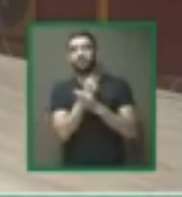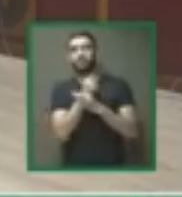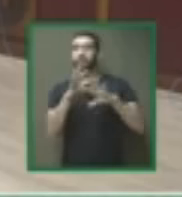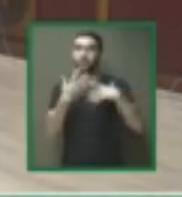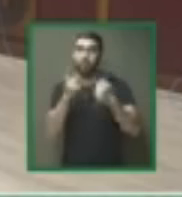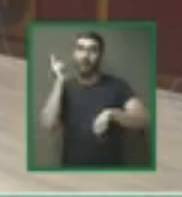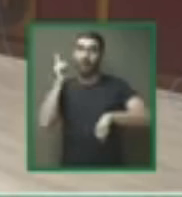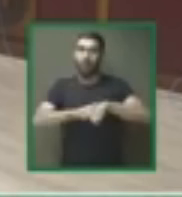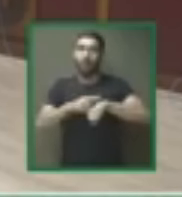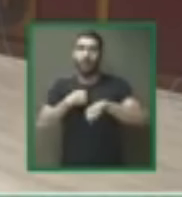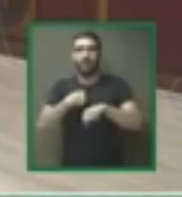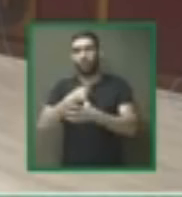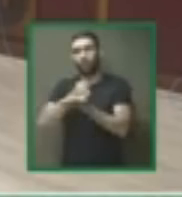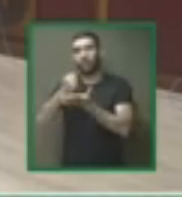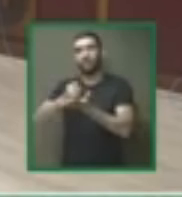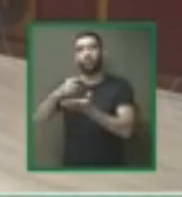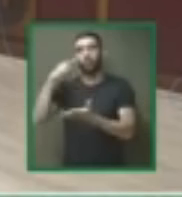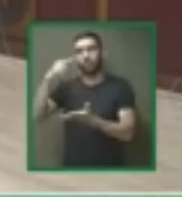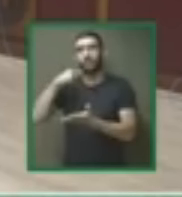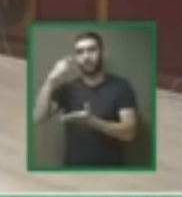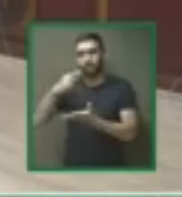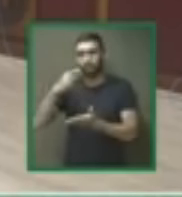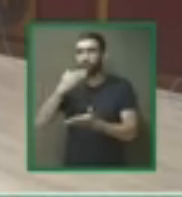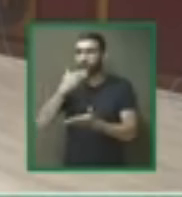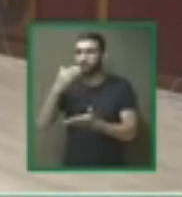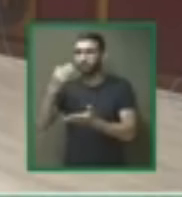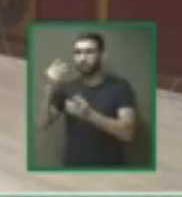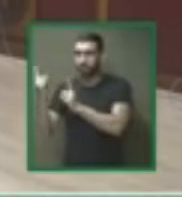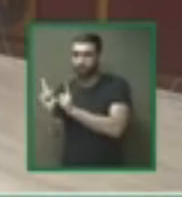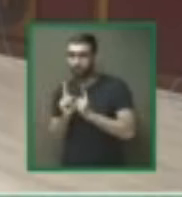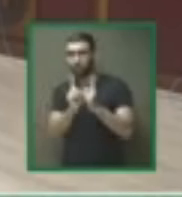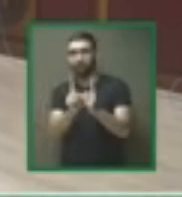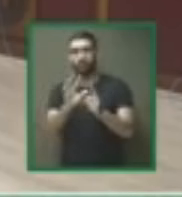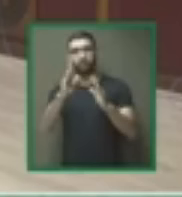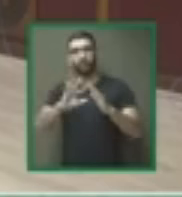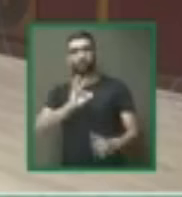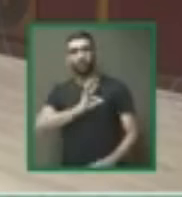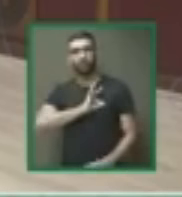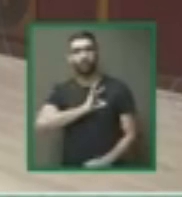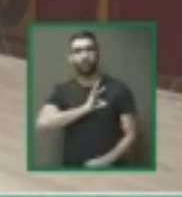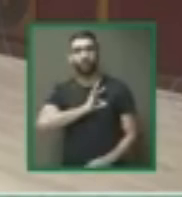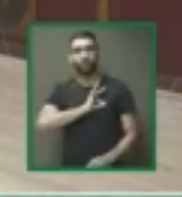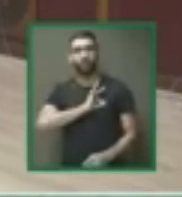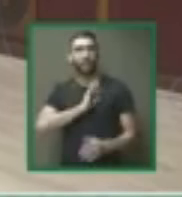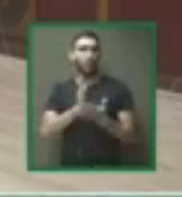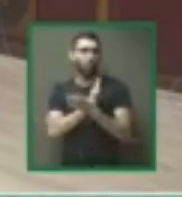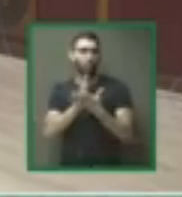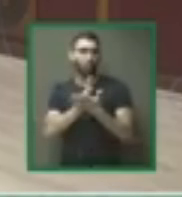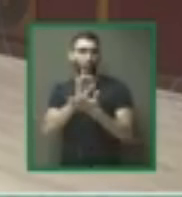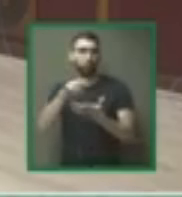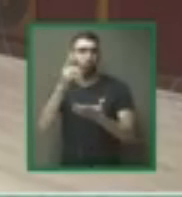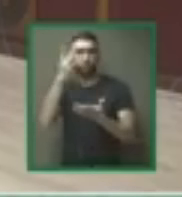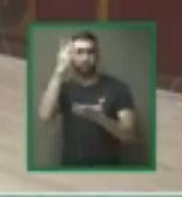emoções, eu contratei o advogado e pedi que ele me acompanhasse na delegacia, alguns dias,